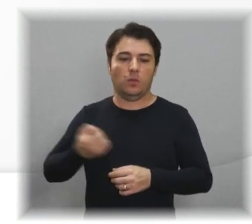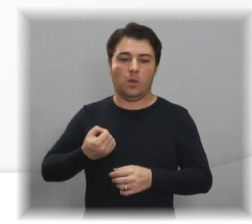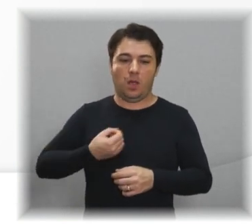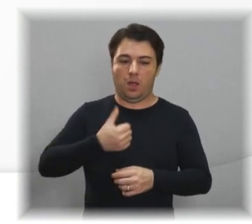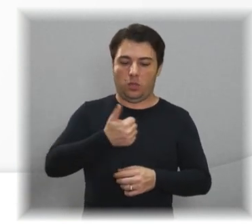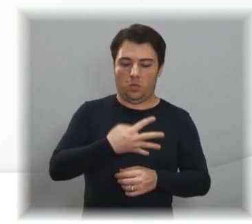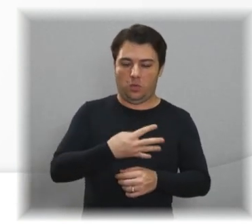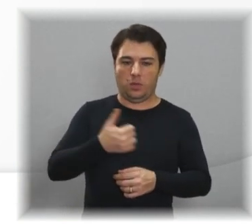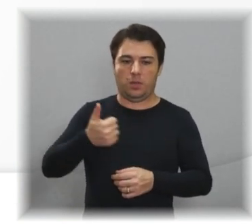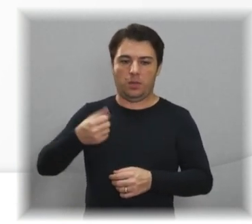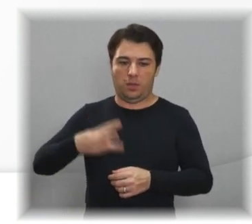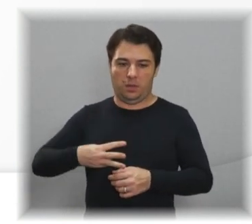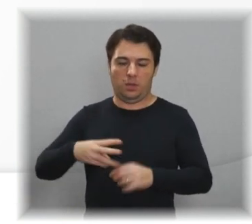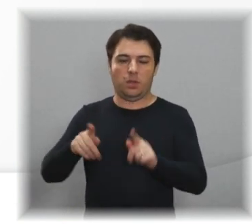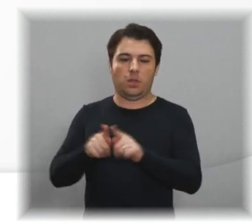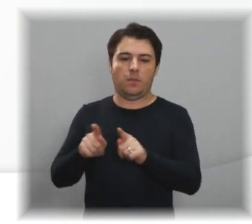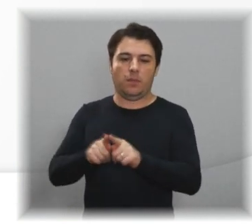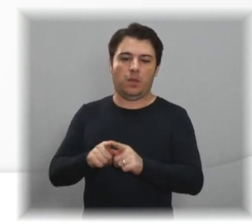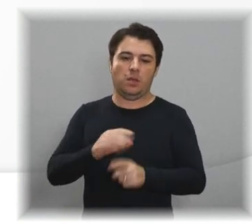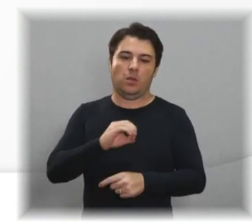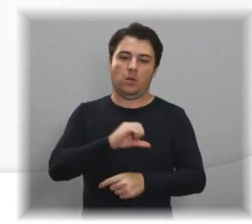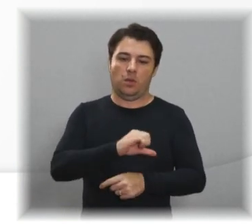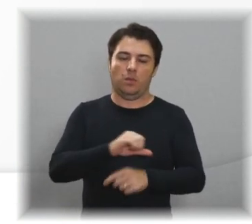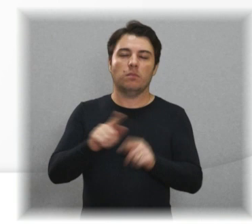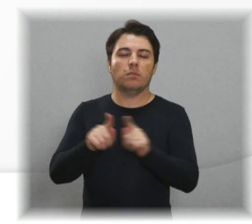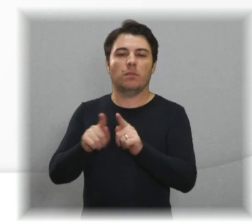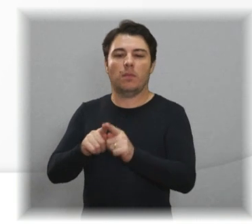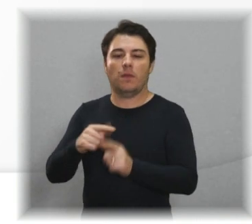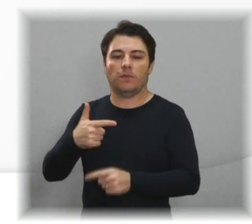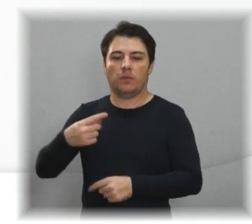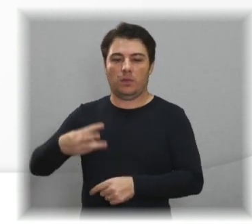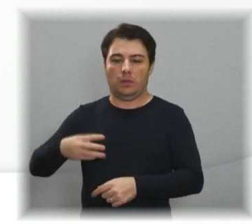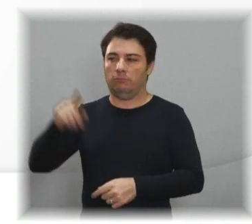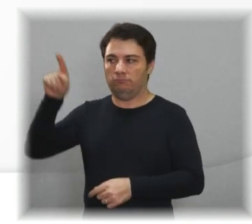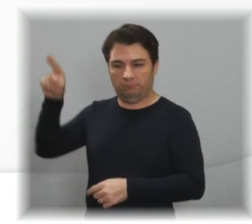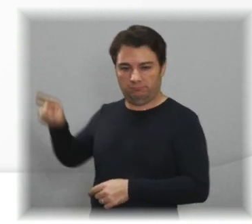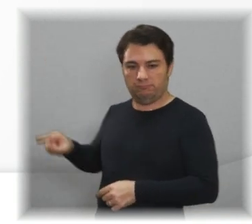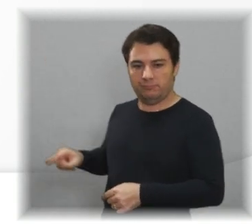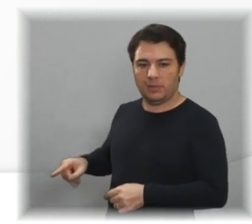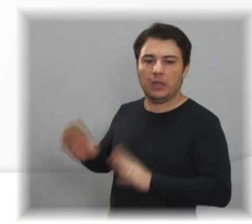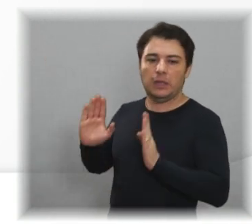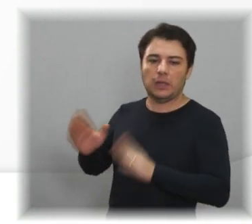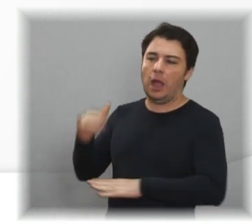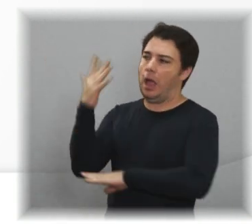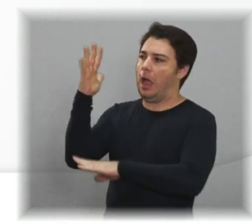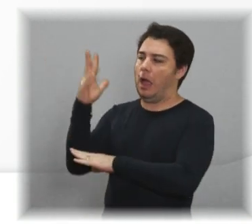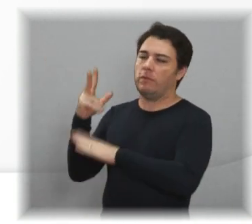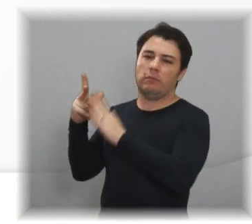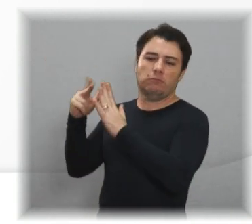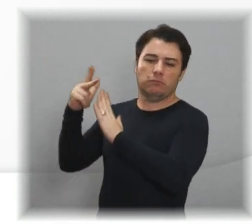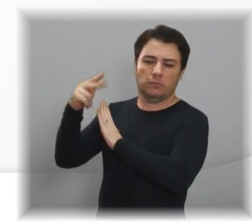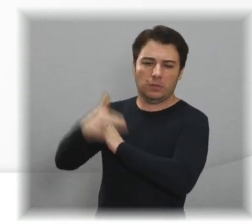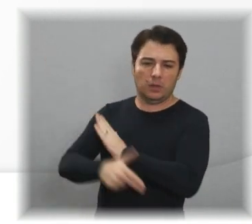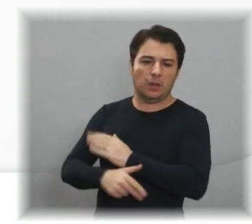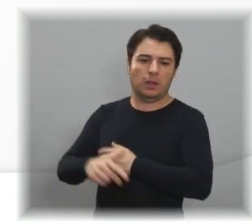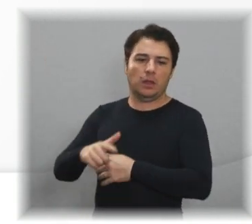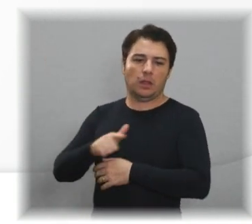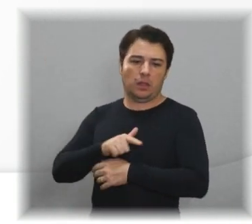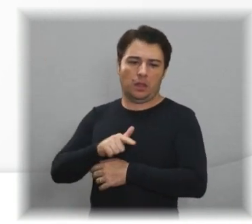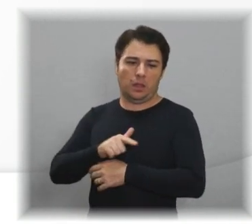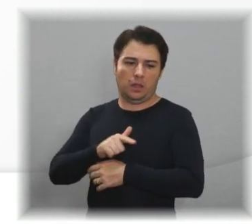14 Paiol 09 e pai ó 23 tá então foram podadas 947 árvores é